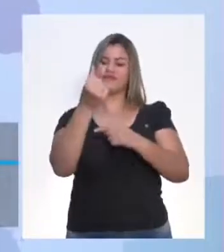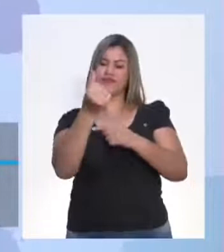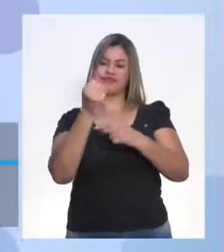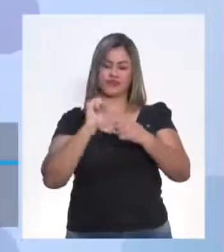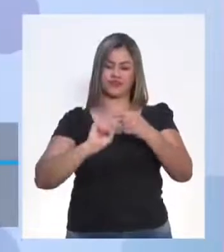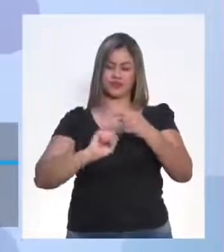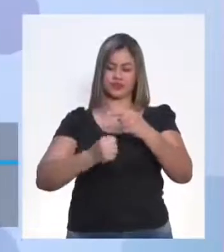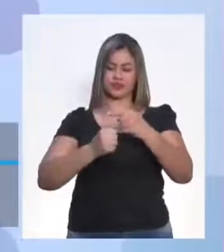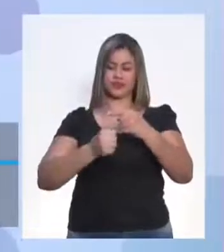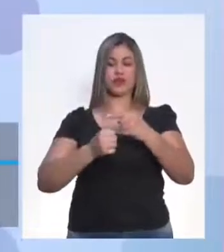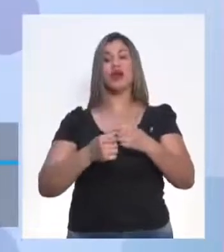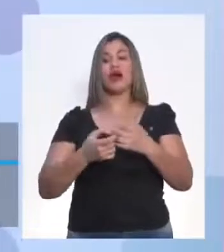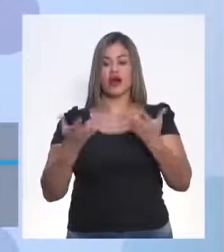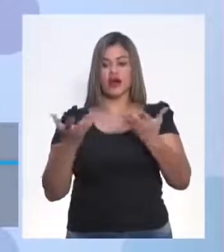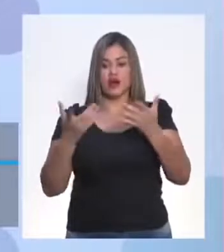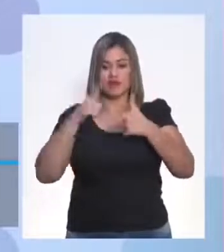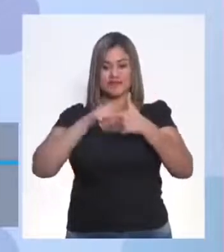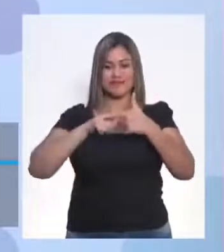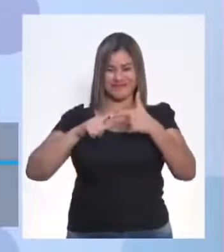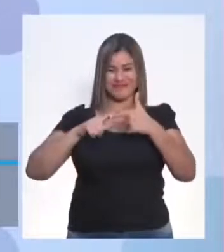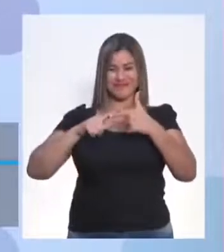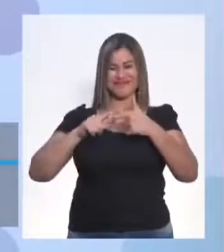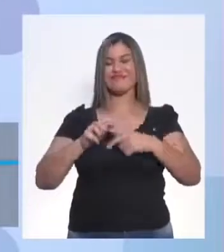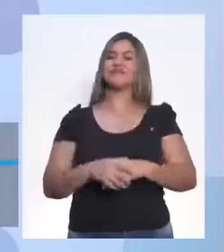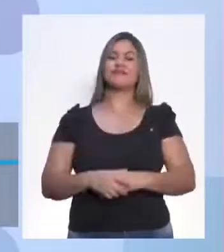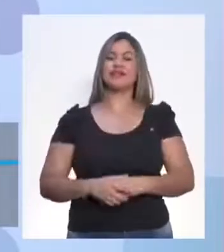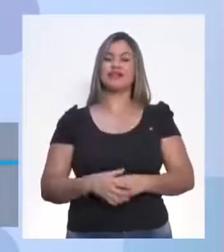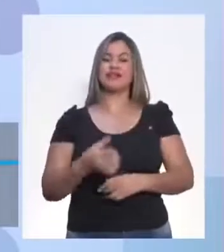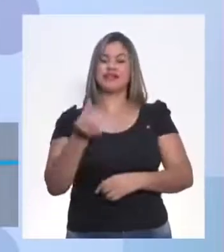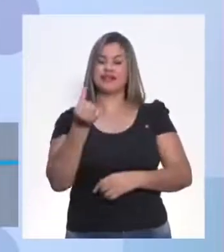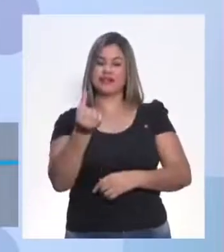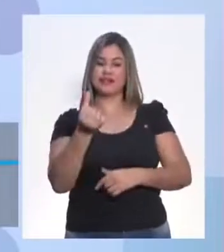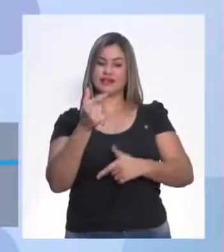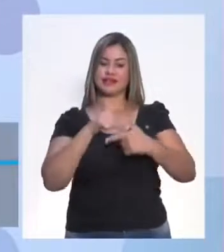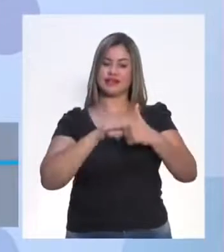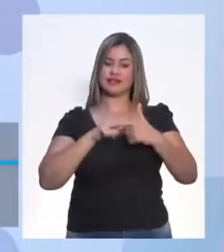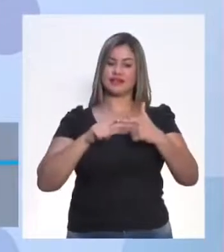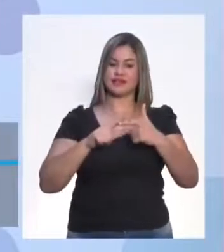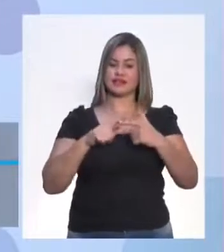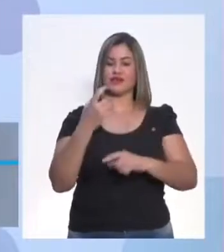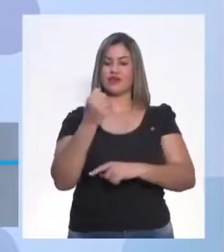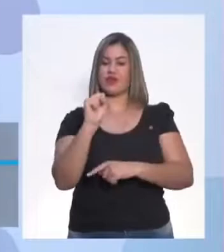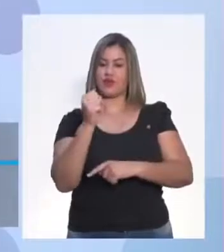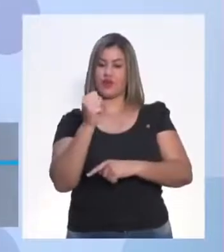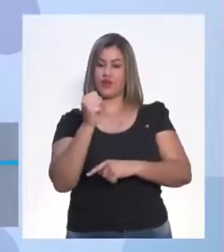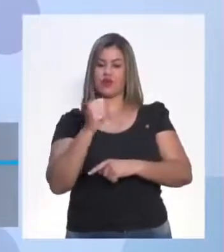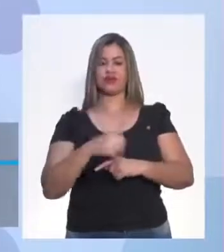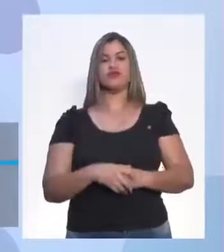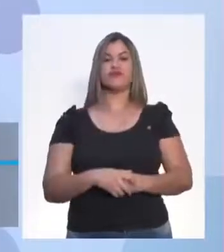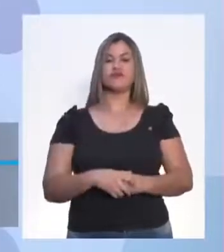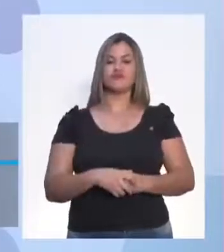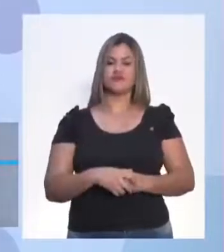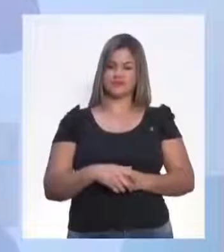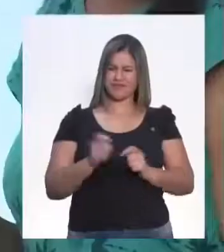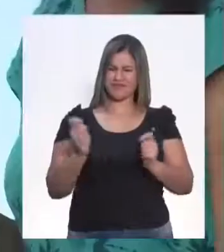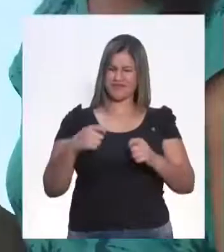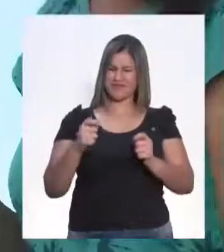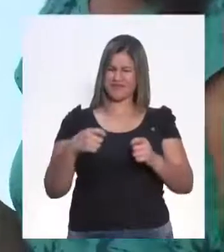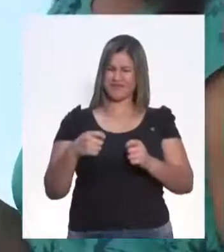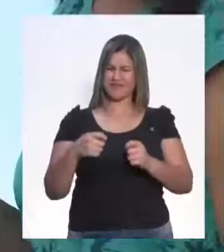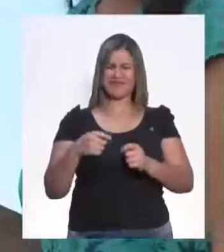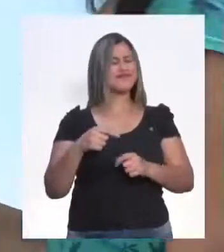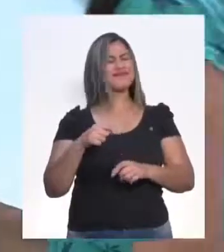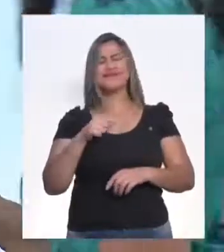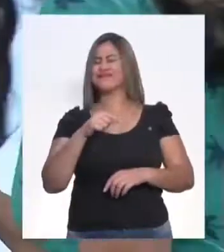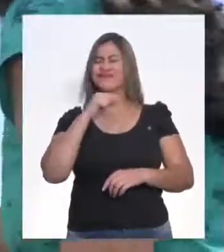oitavos. Muito bem. Vamos fazer a continha? Então, 6 dividido por 8. Dá para dividir? Não, porque o